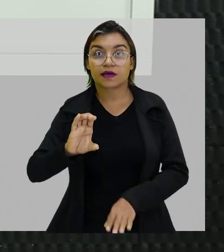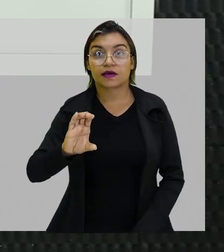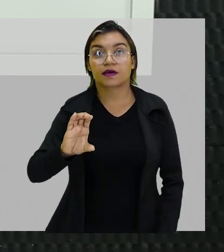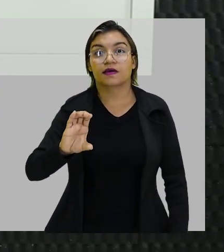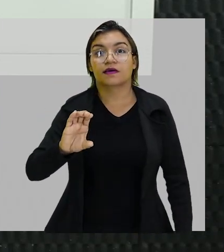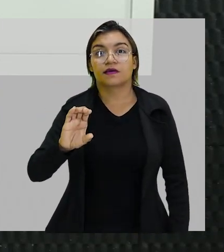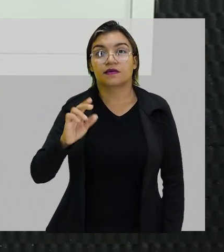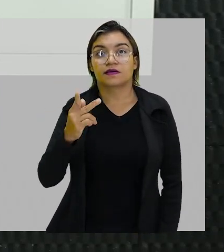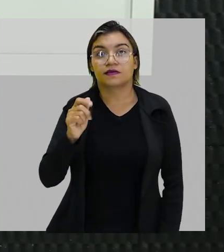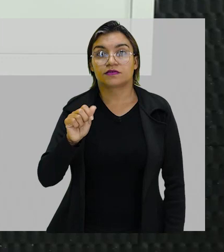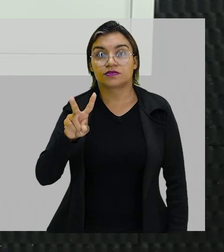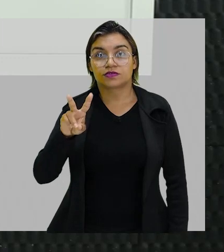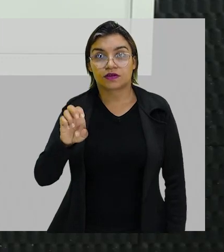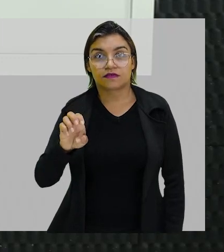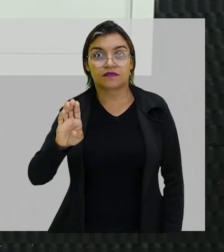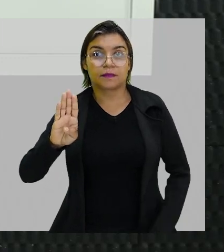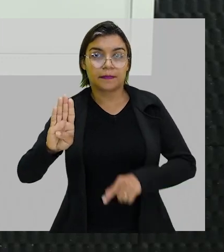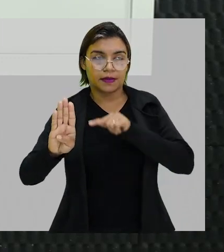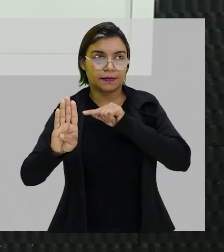né.